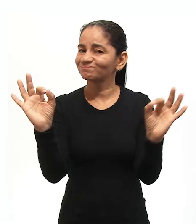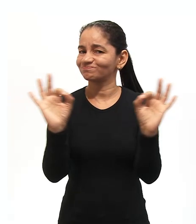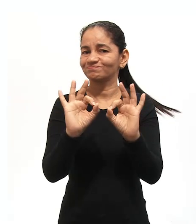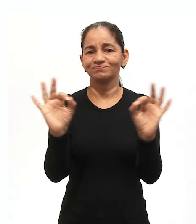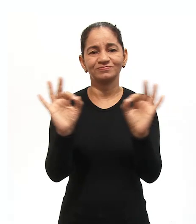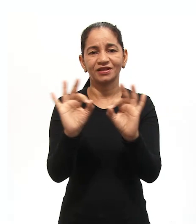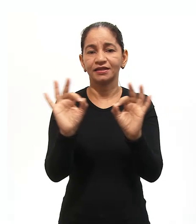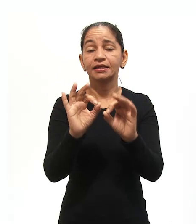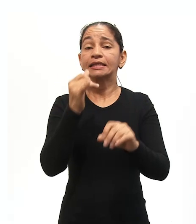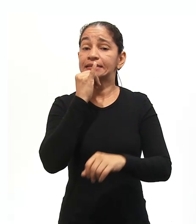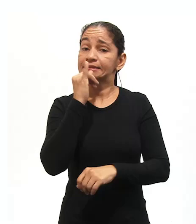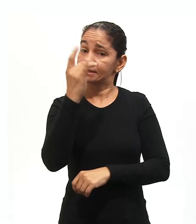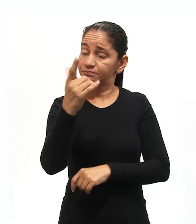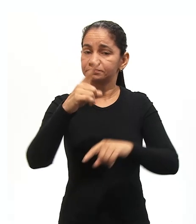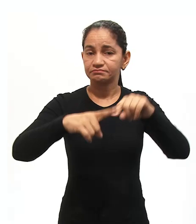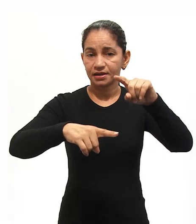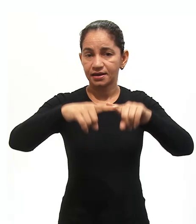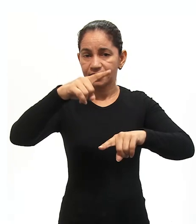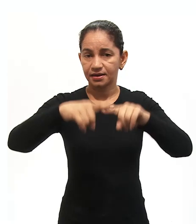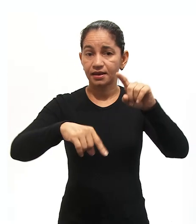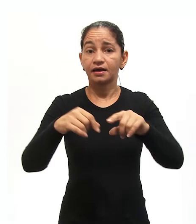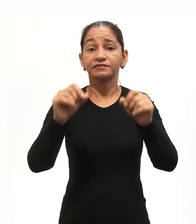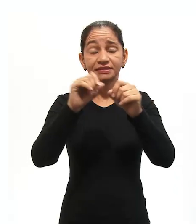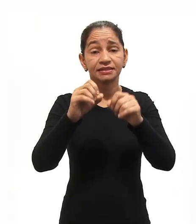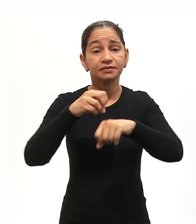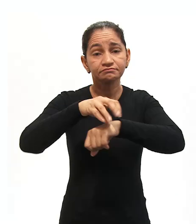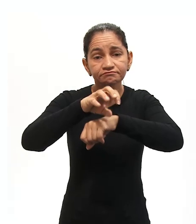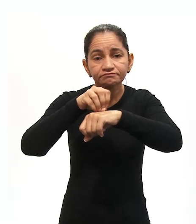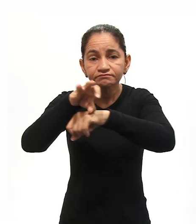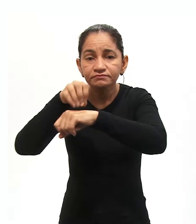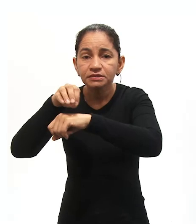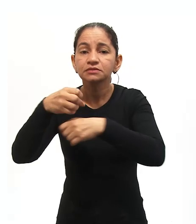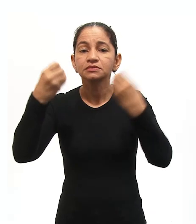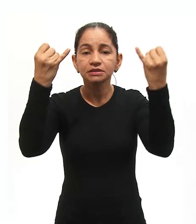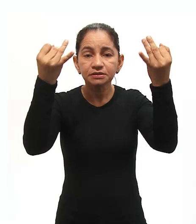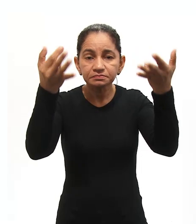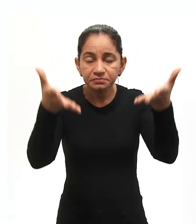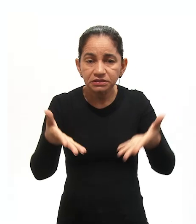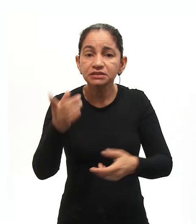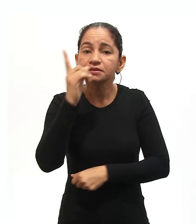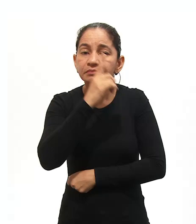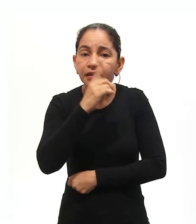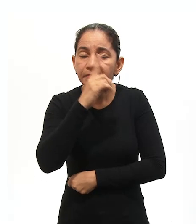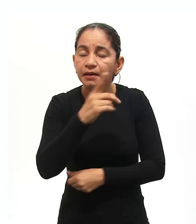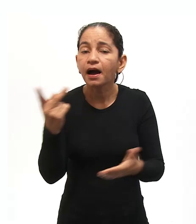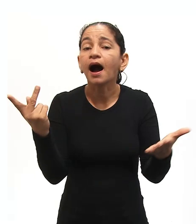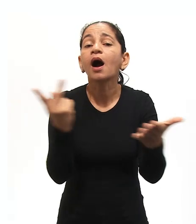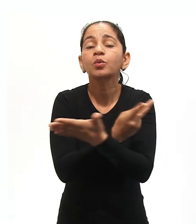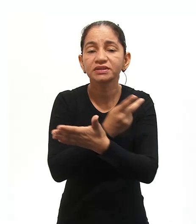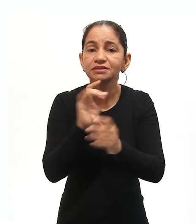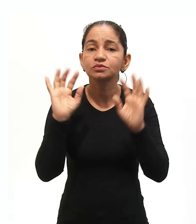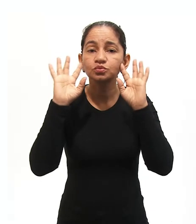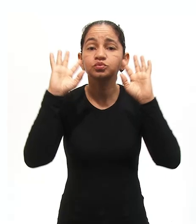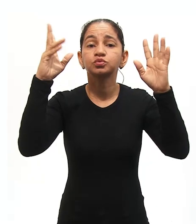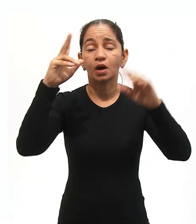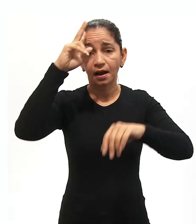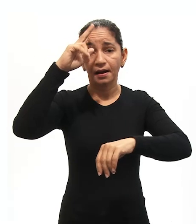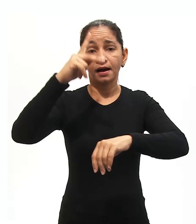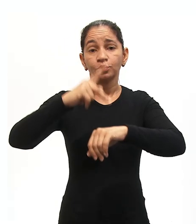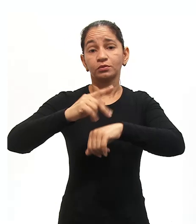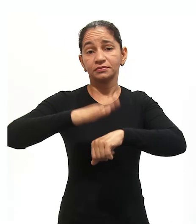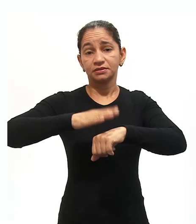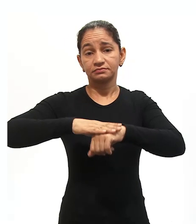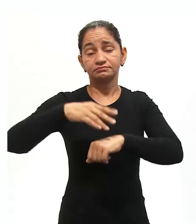envolve produzir materiais que orientem, esclareçam e apoiem a